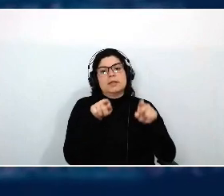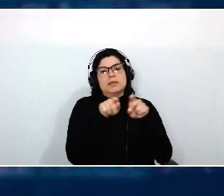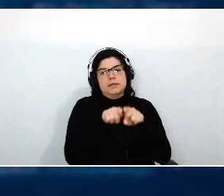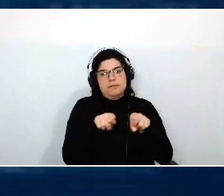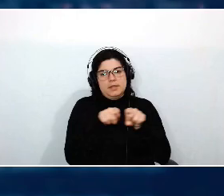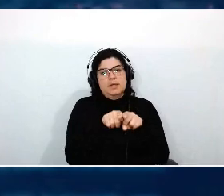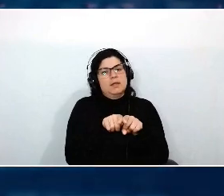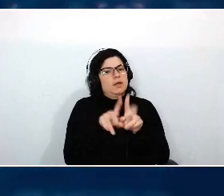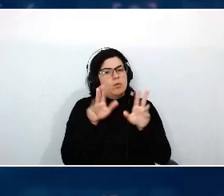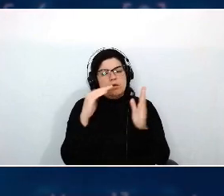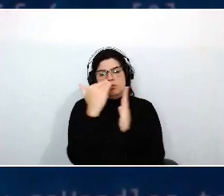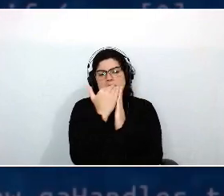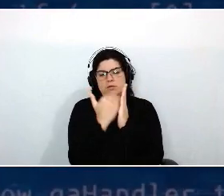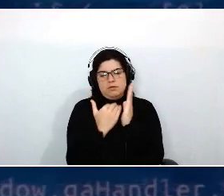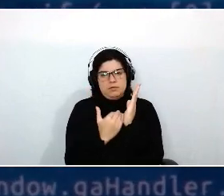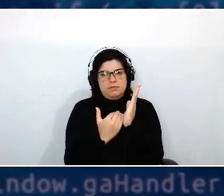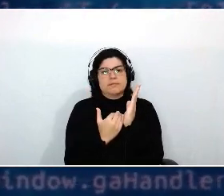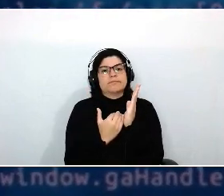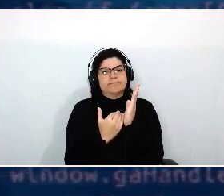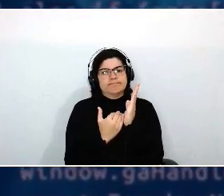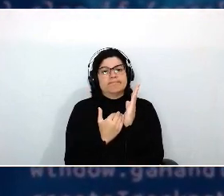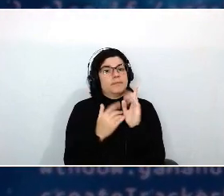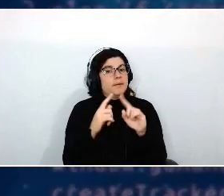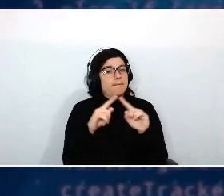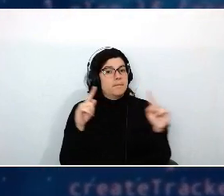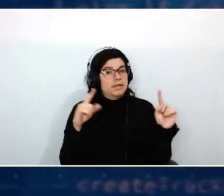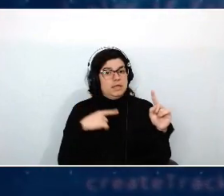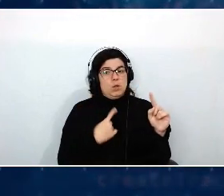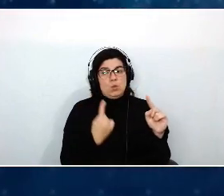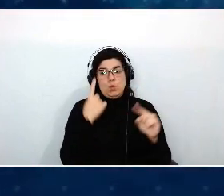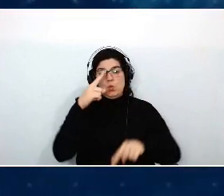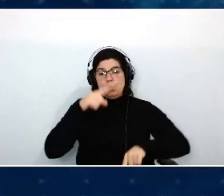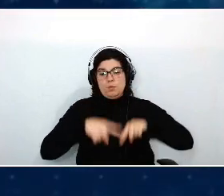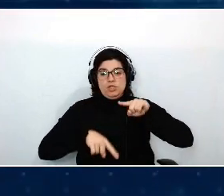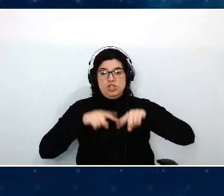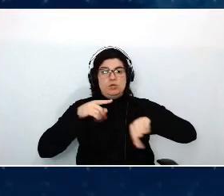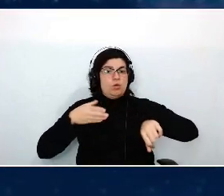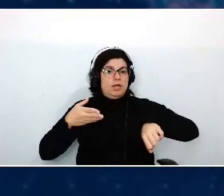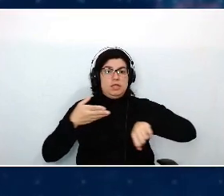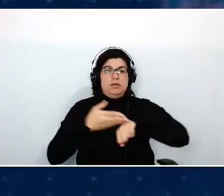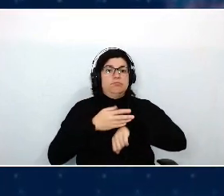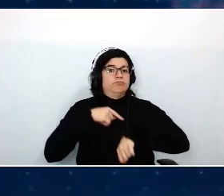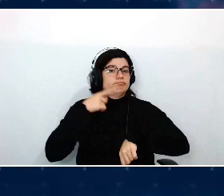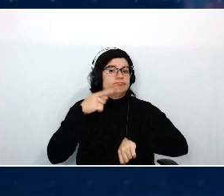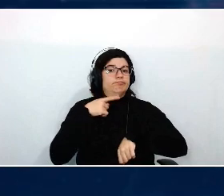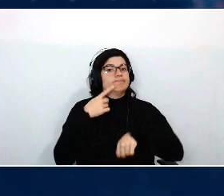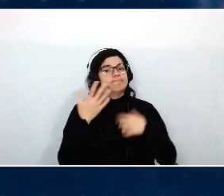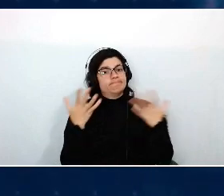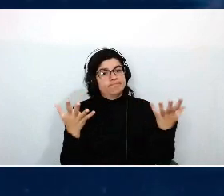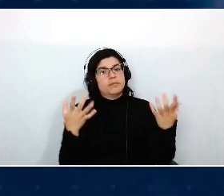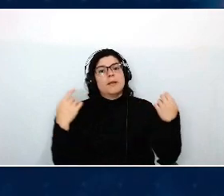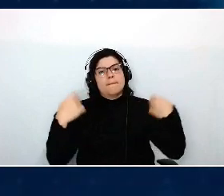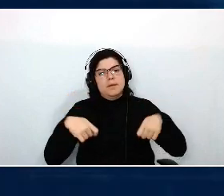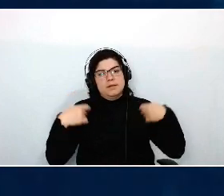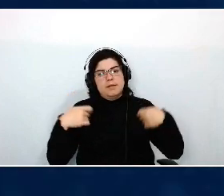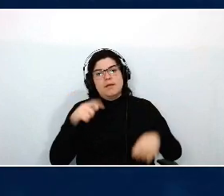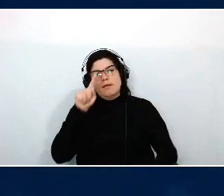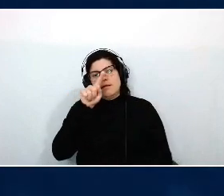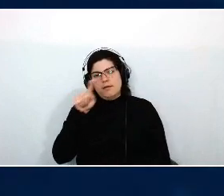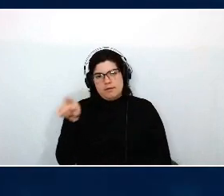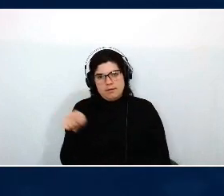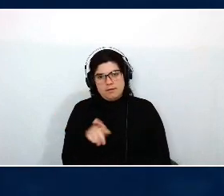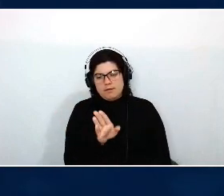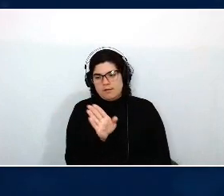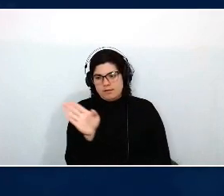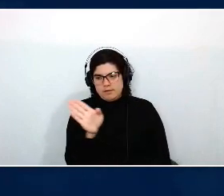tem no PHP. E não adianta nada você ter um objeto e não conseguir acessar os membros dele. Né? Então, setinha é uma função no módulo PHP e